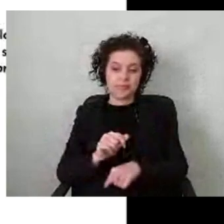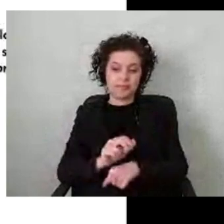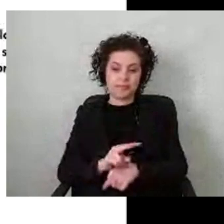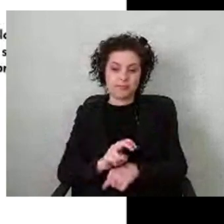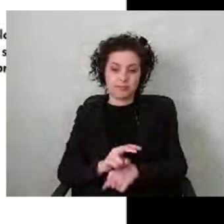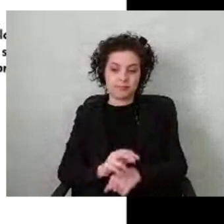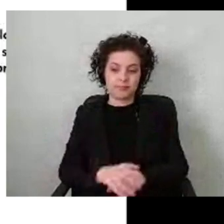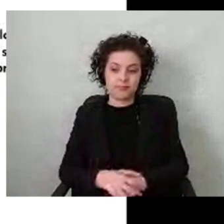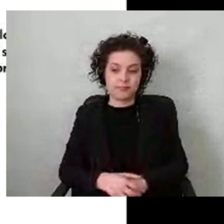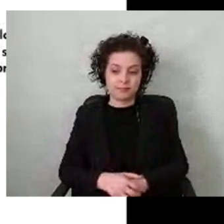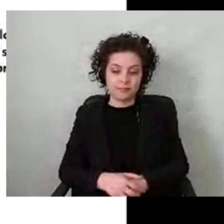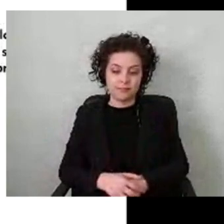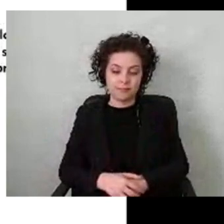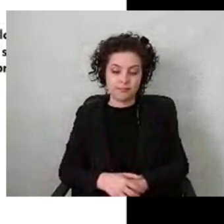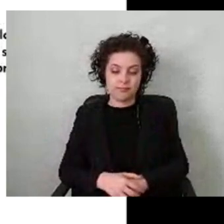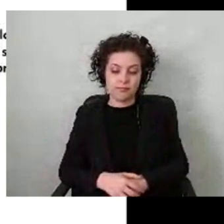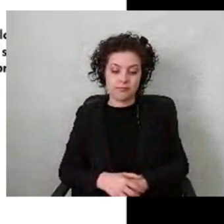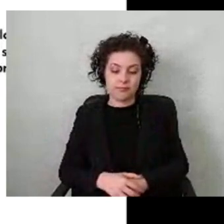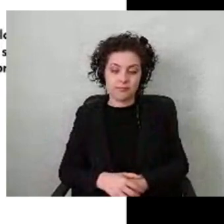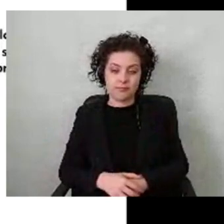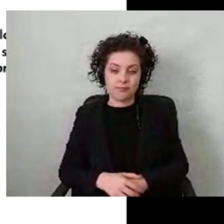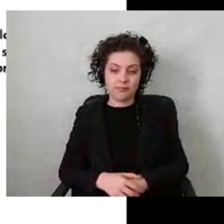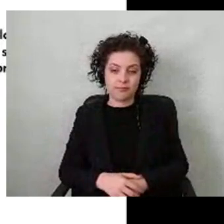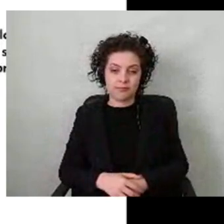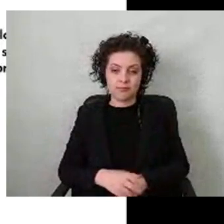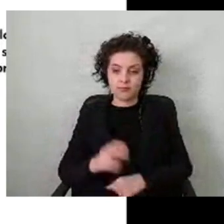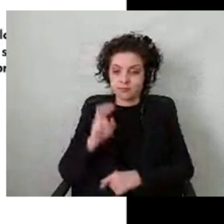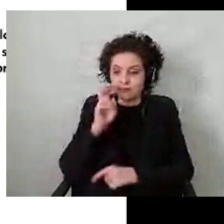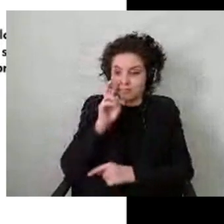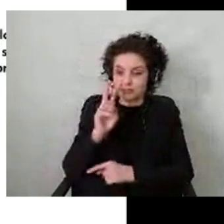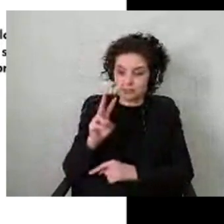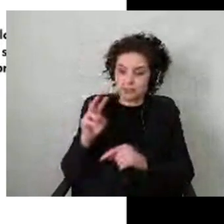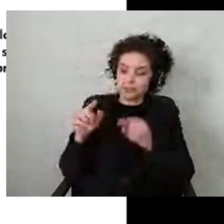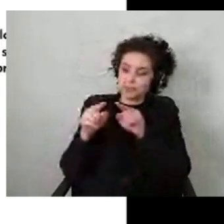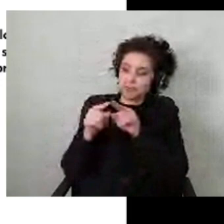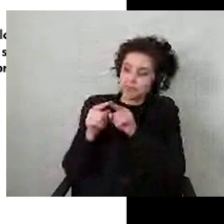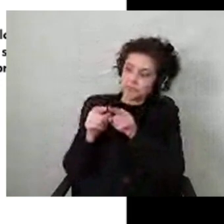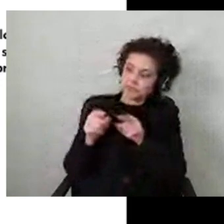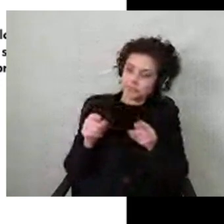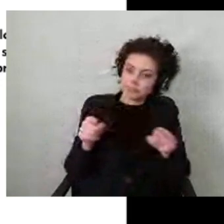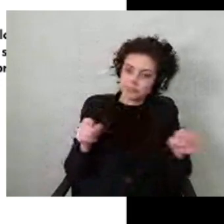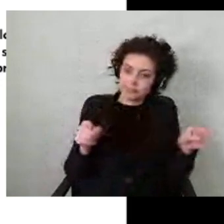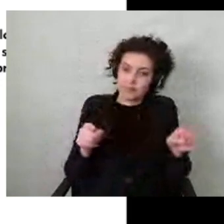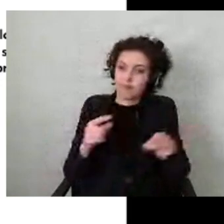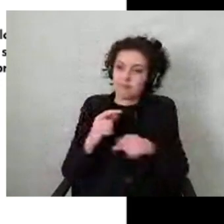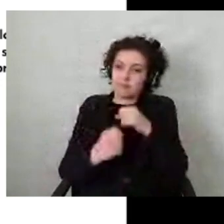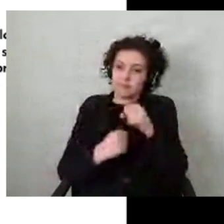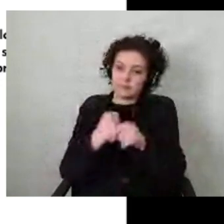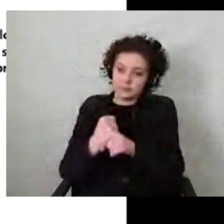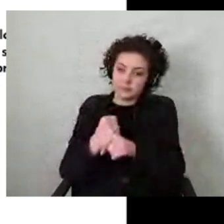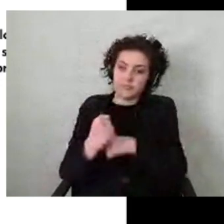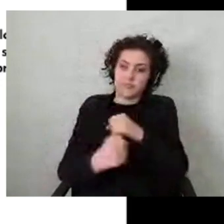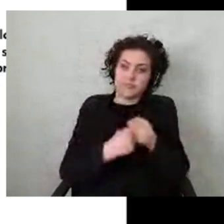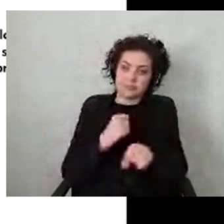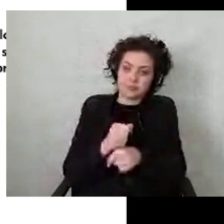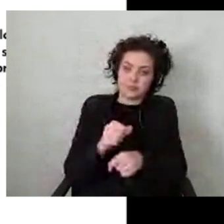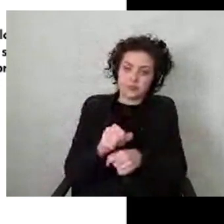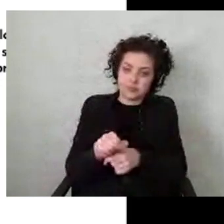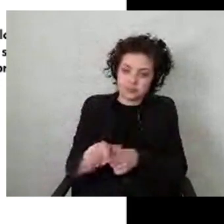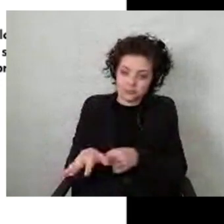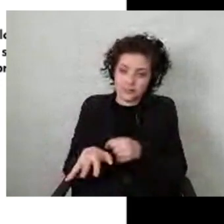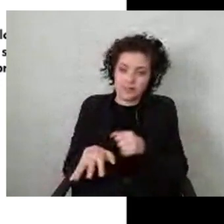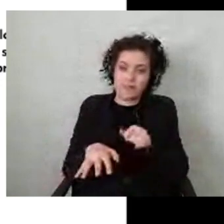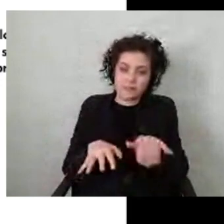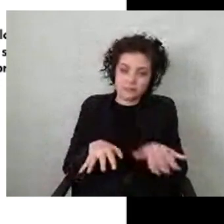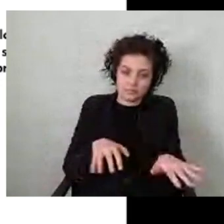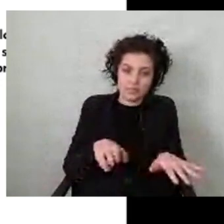Então, se a gente olha da MIAS, né, assim, um evento que marcou bastante